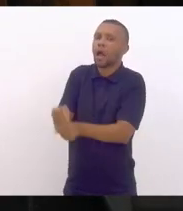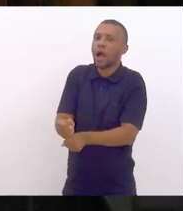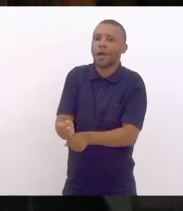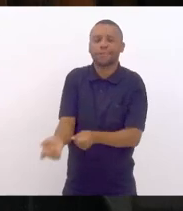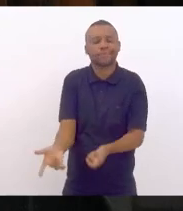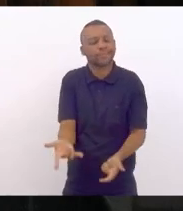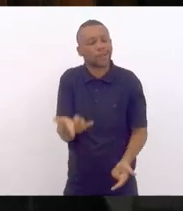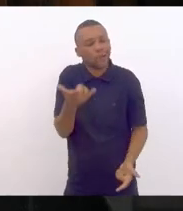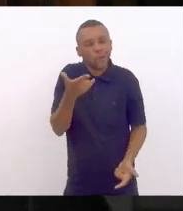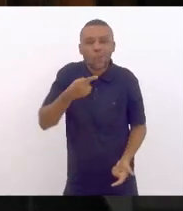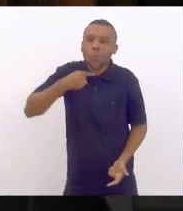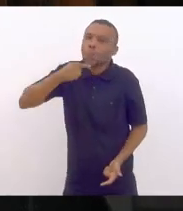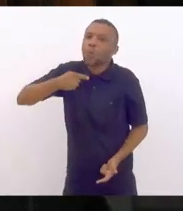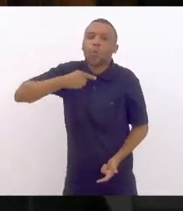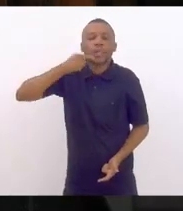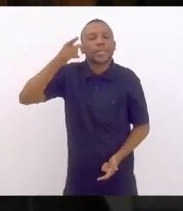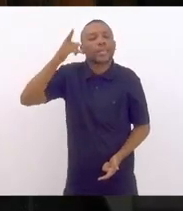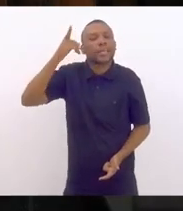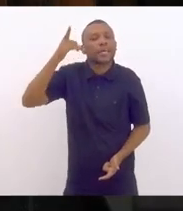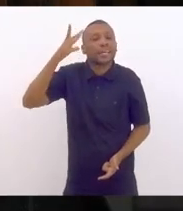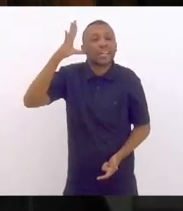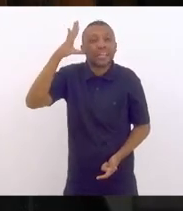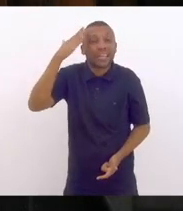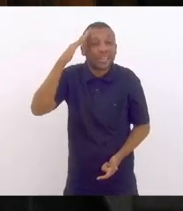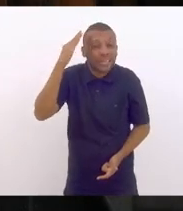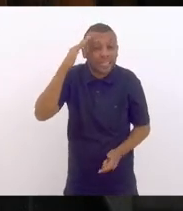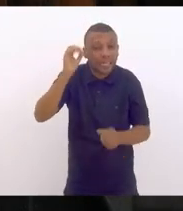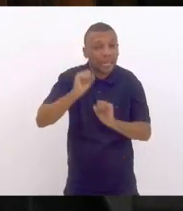entender porque